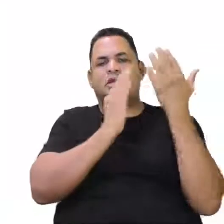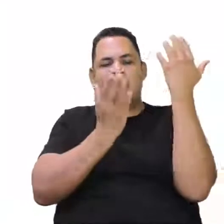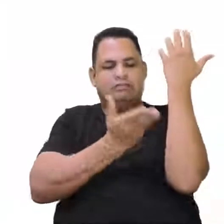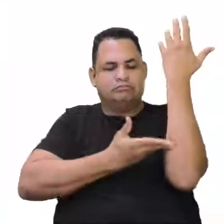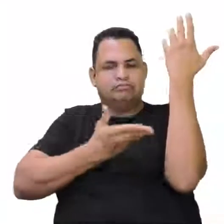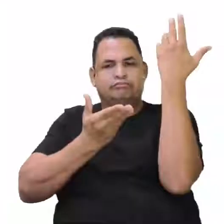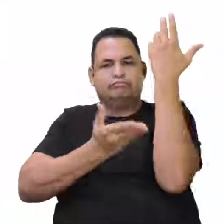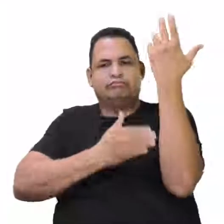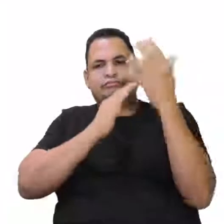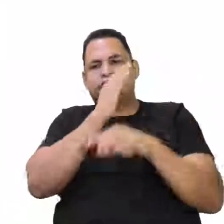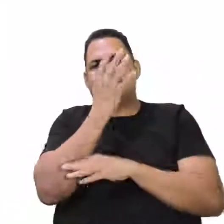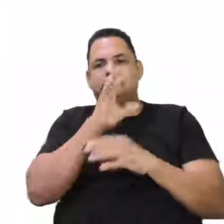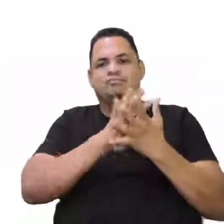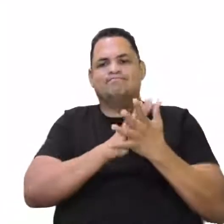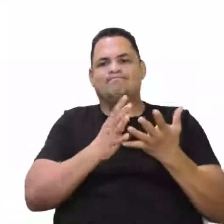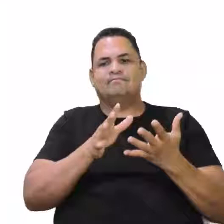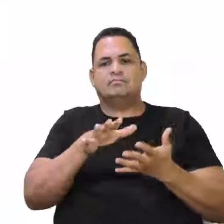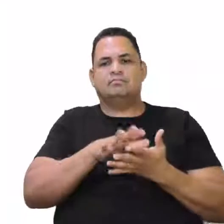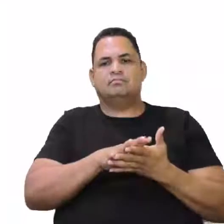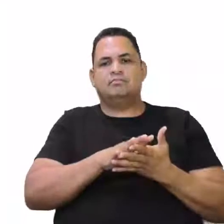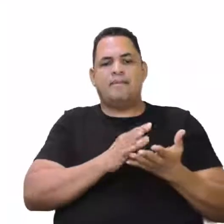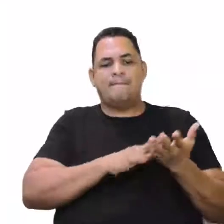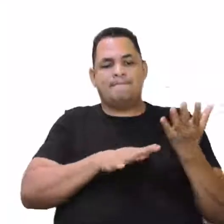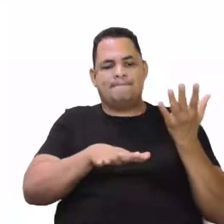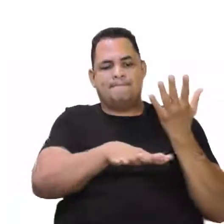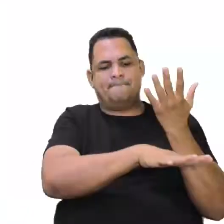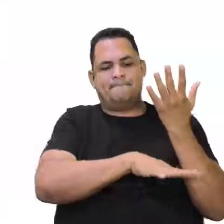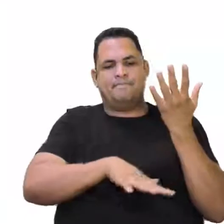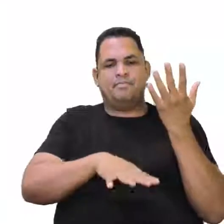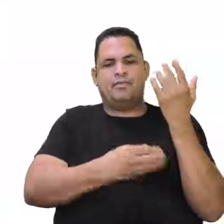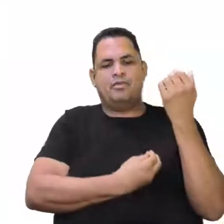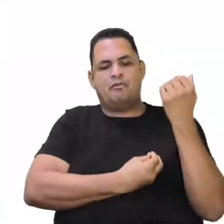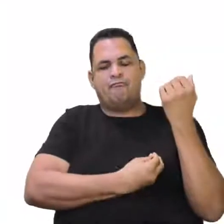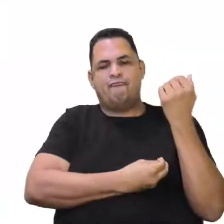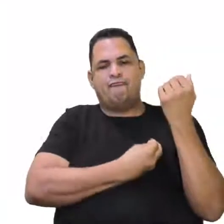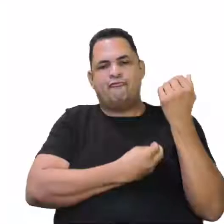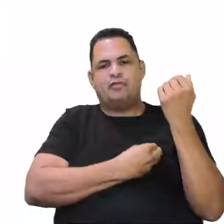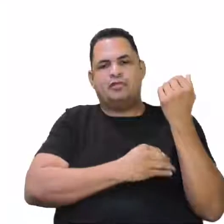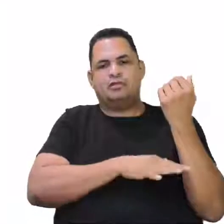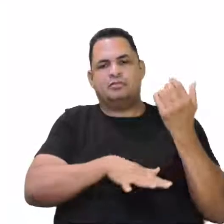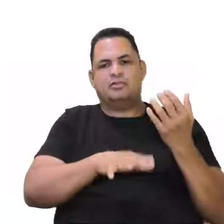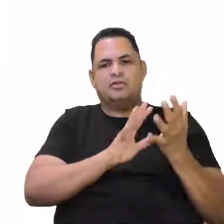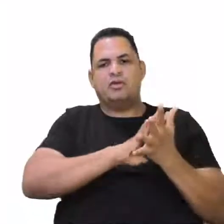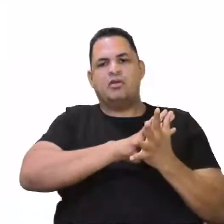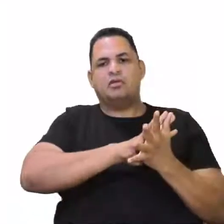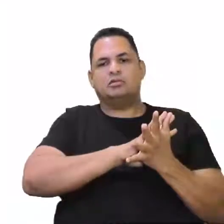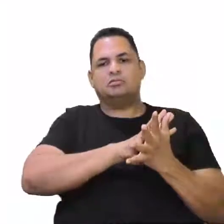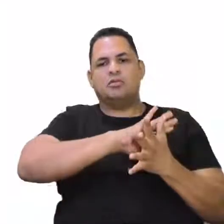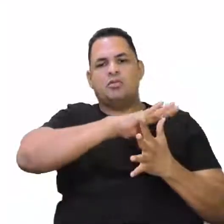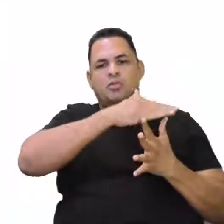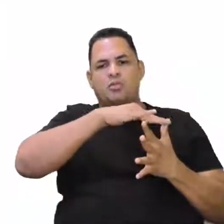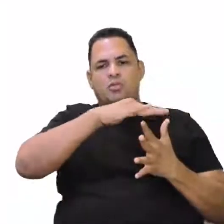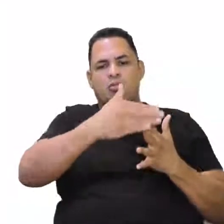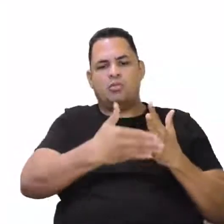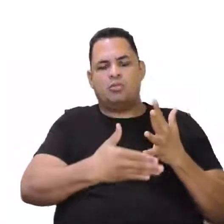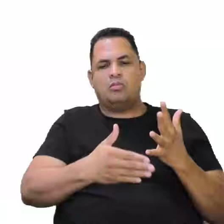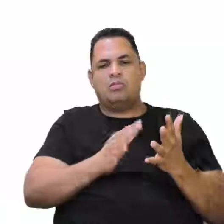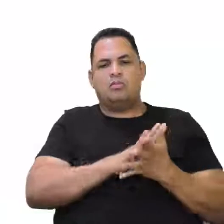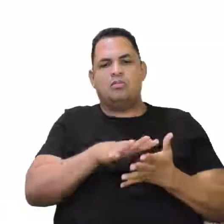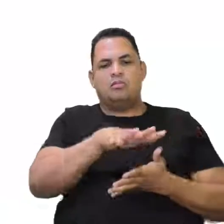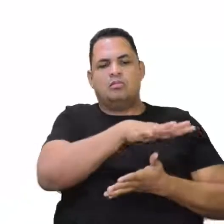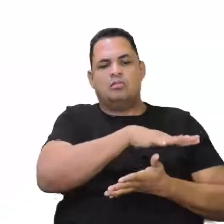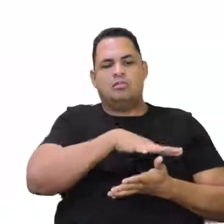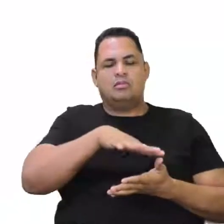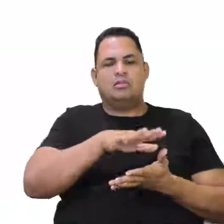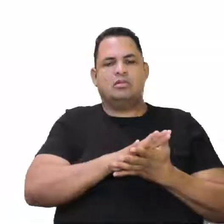um dos maiores biomas brasileiros, sim, a Mata Atlântica. Uma região, um bioma